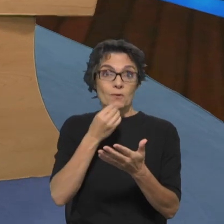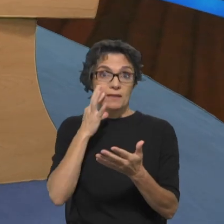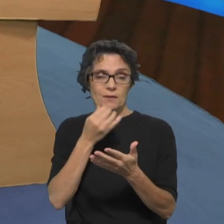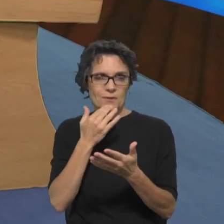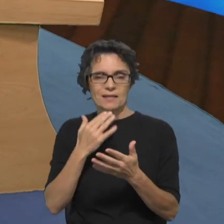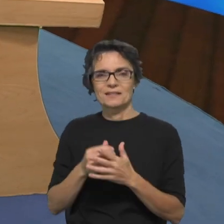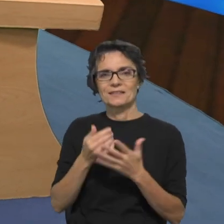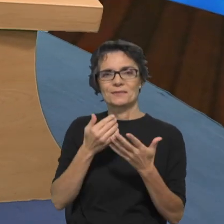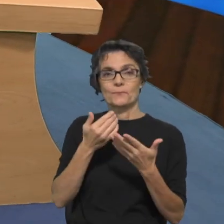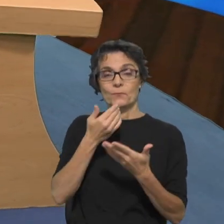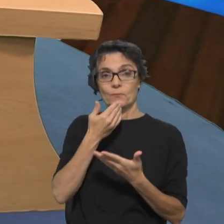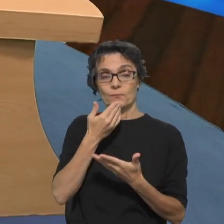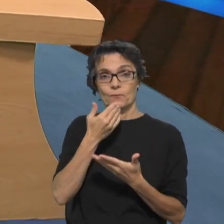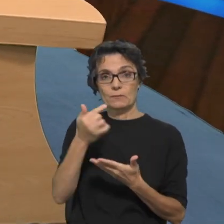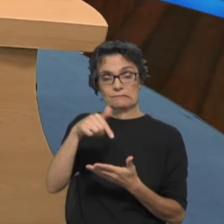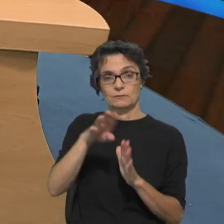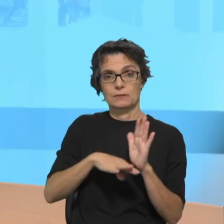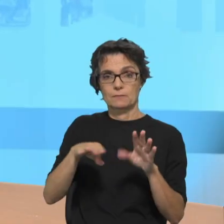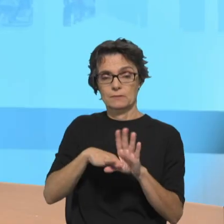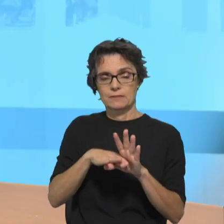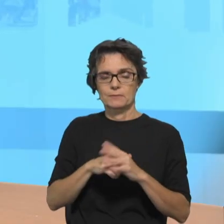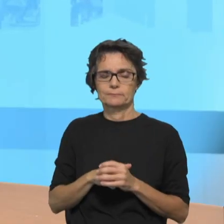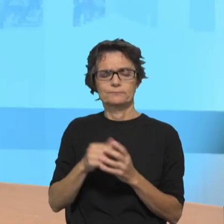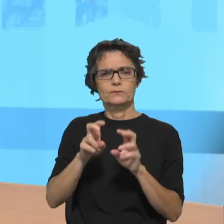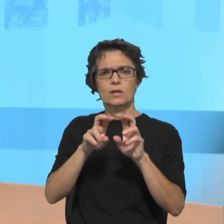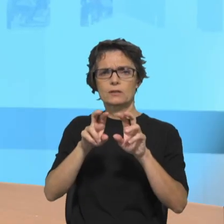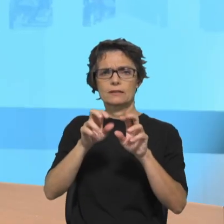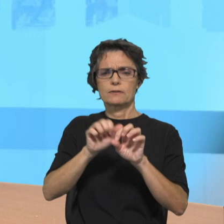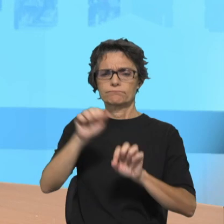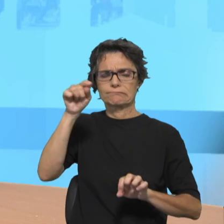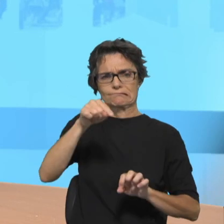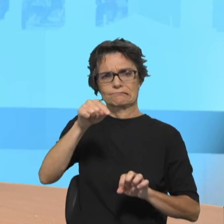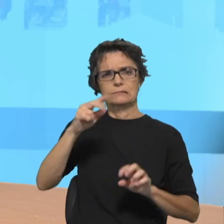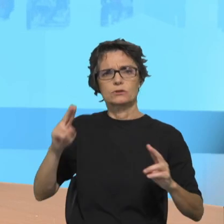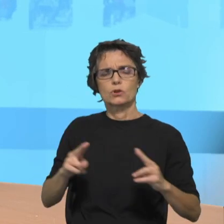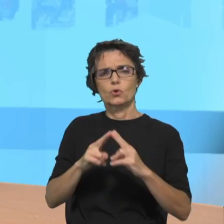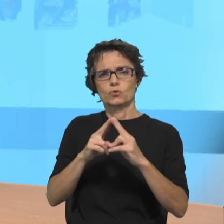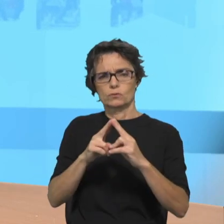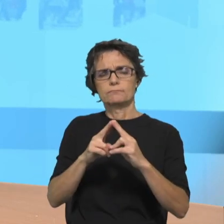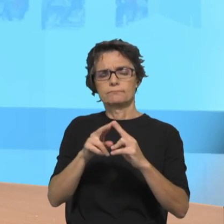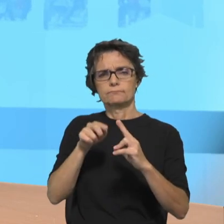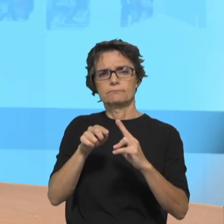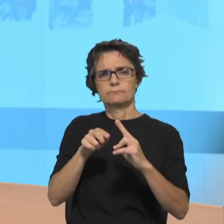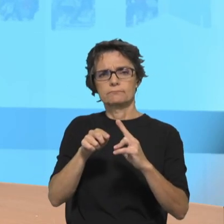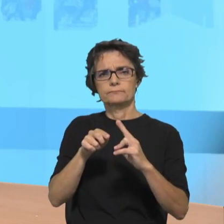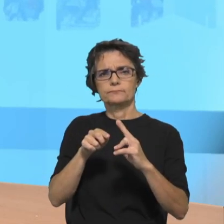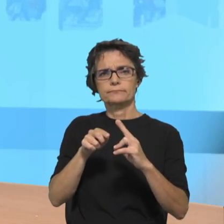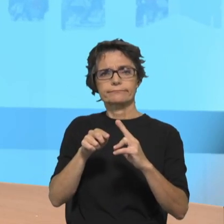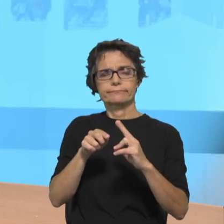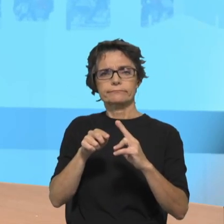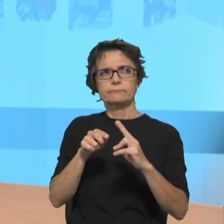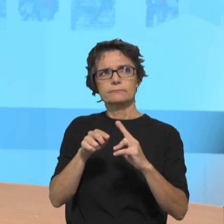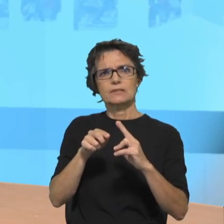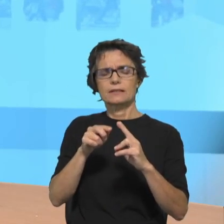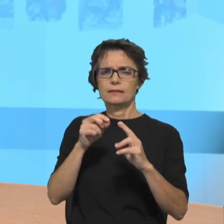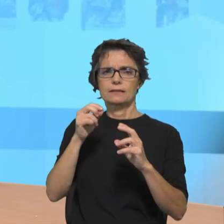neste programa. Estou a olhar para o cartaz deste Encontro de Pastoral Social e que apresenta um nascer